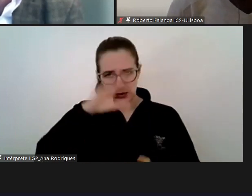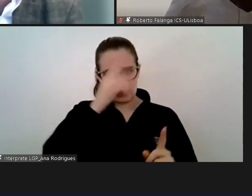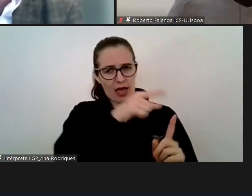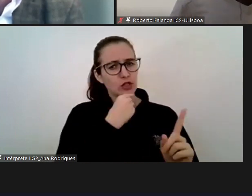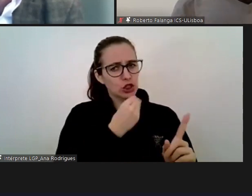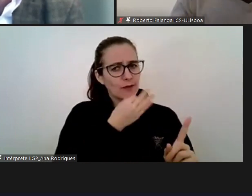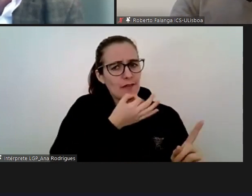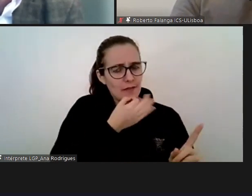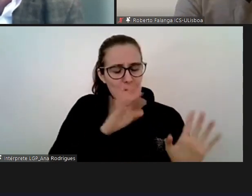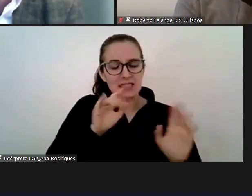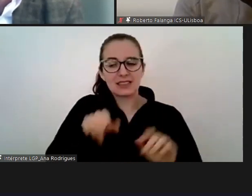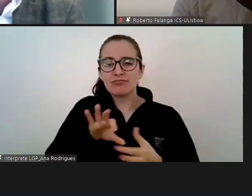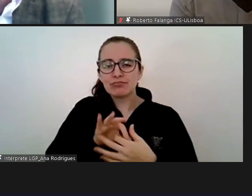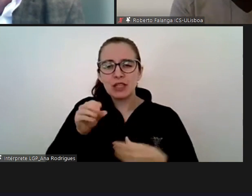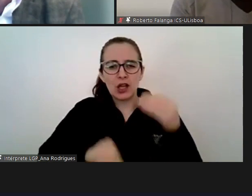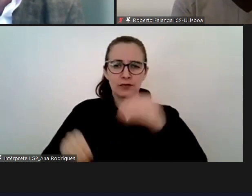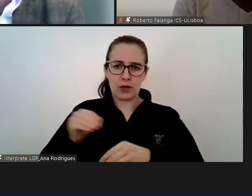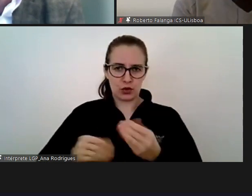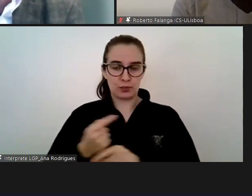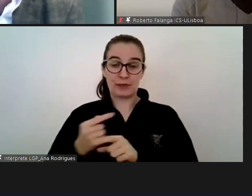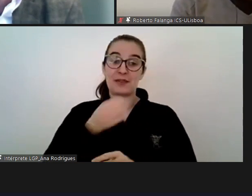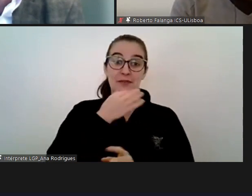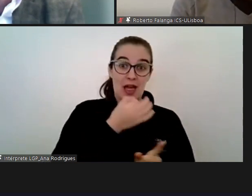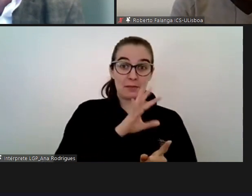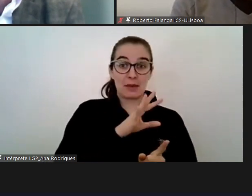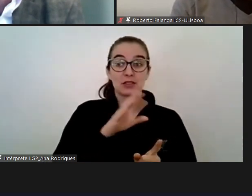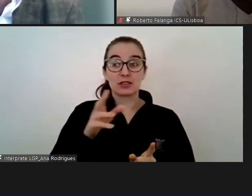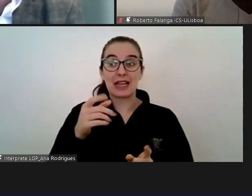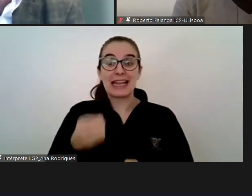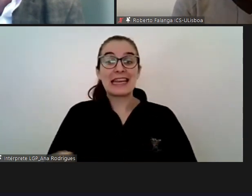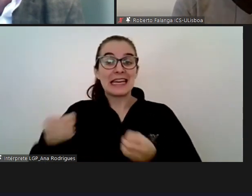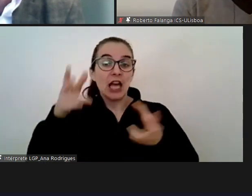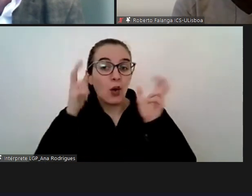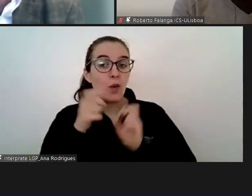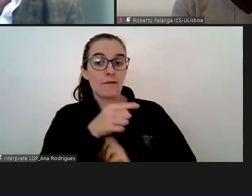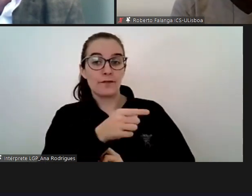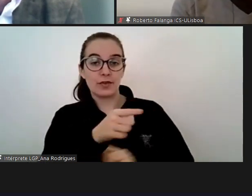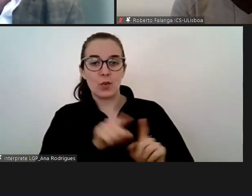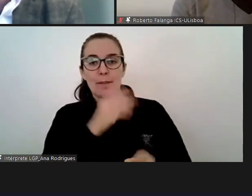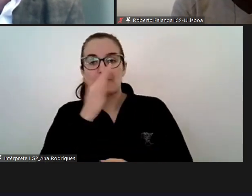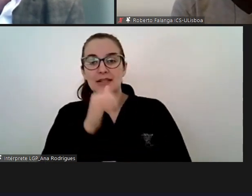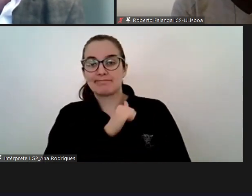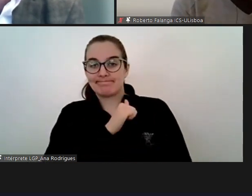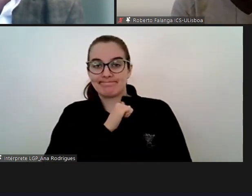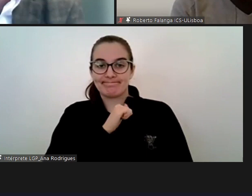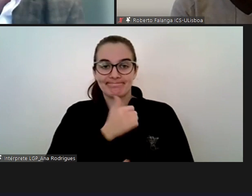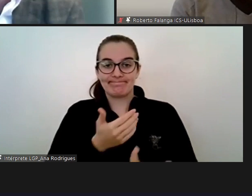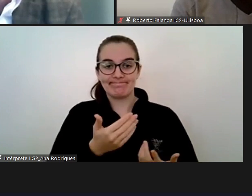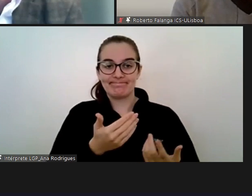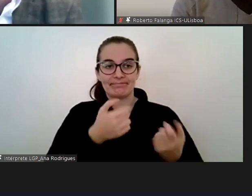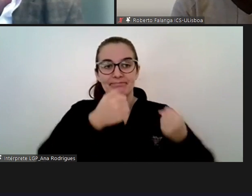a inconsequência, eles falam, mas não são ouvidos, e, portanto, há uma sensação de inconsequência do seu